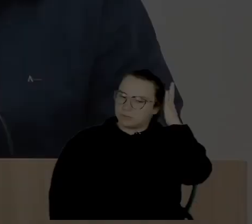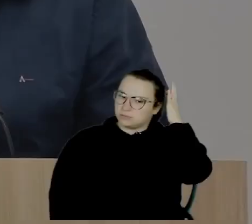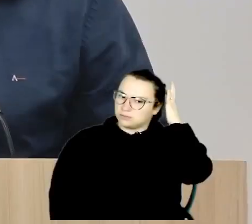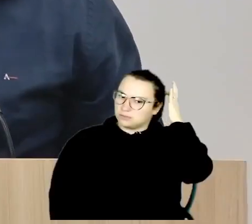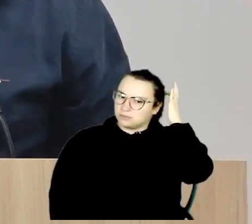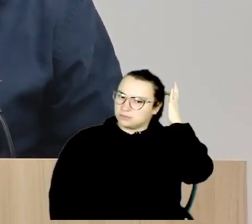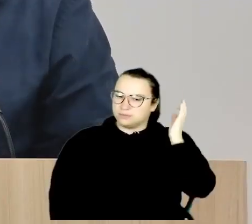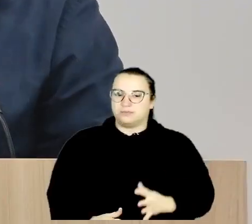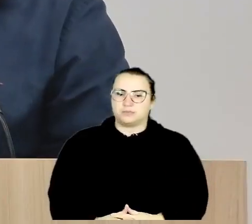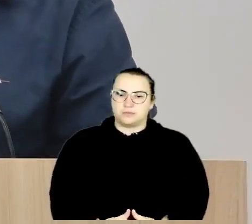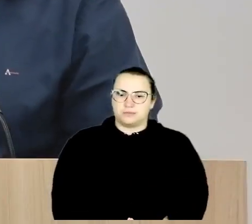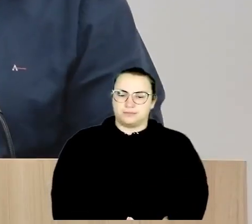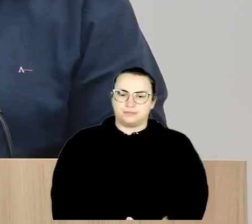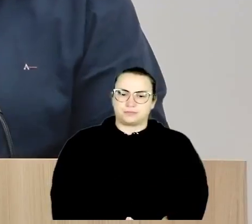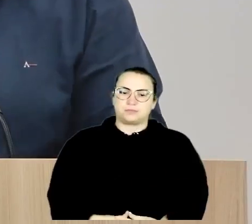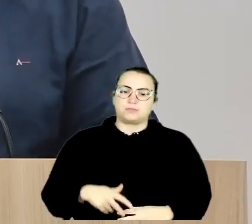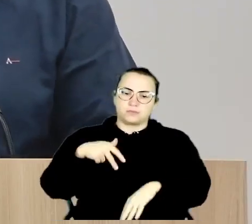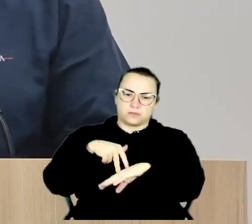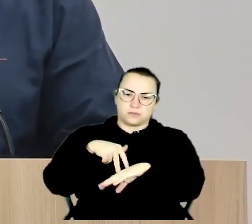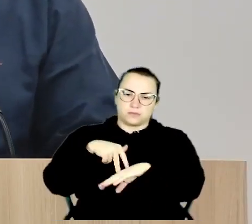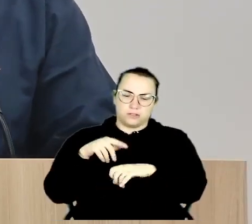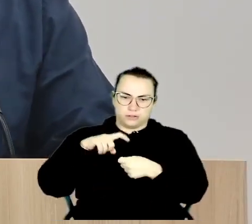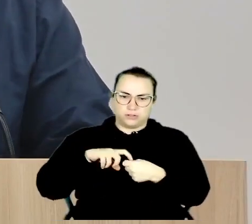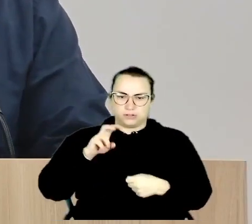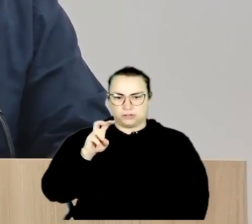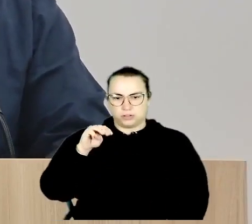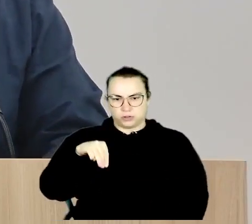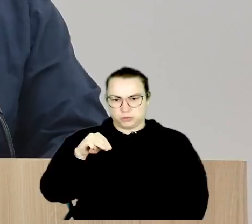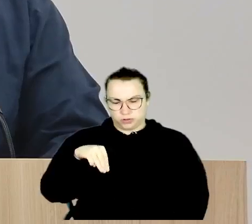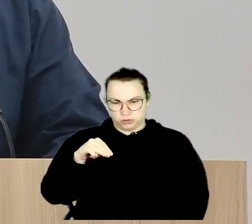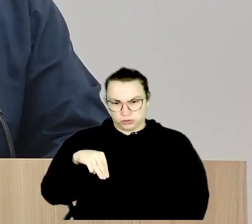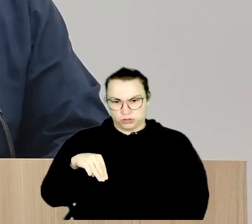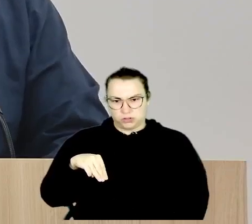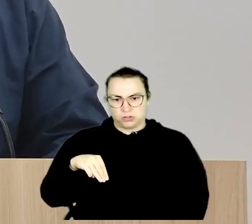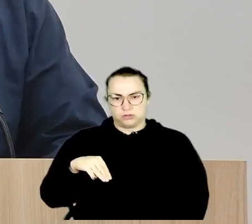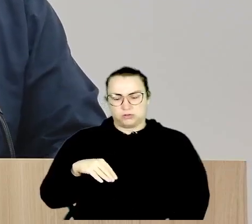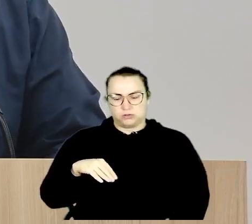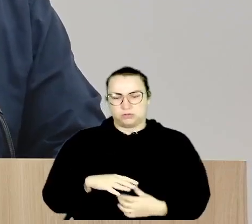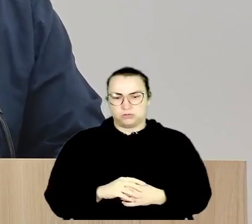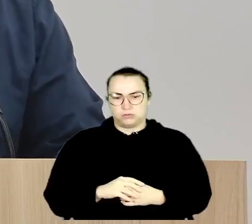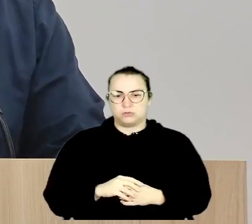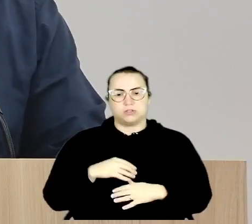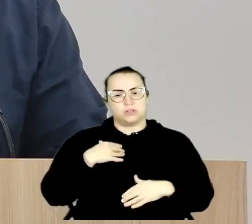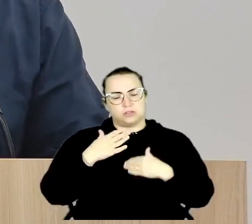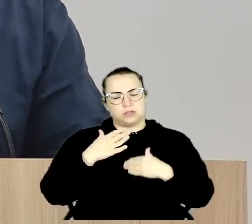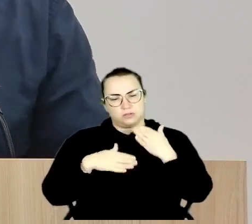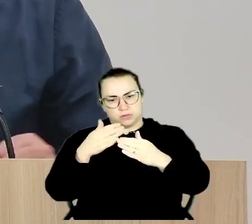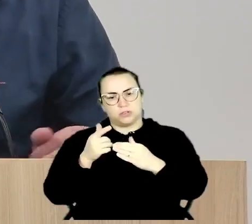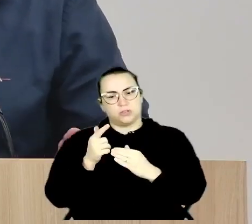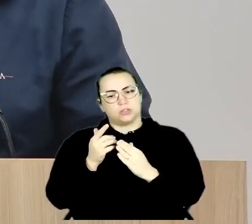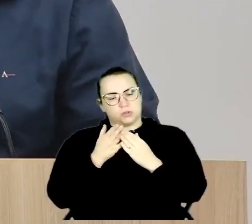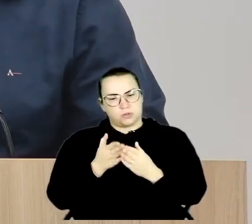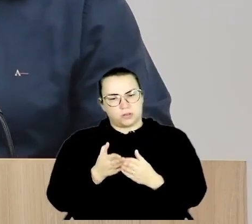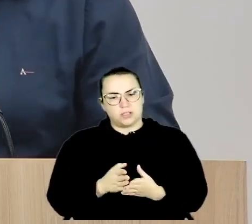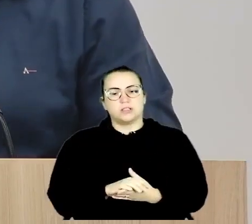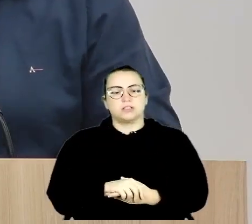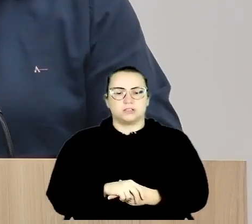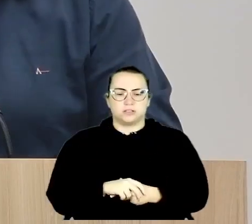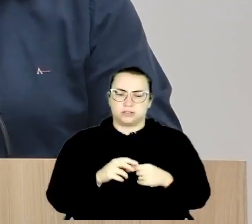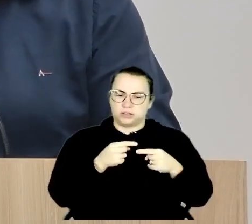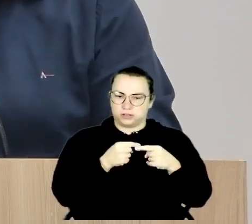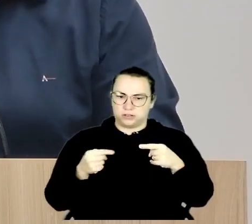volta os 5 minutos para registrar dois grandes avanços que Guaíra teve essa semana